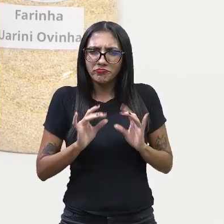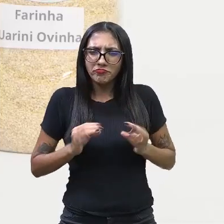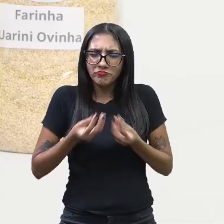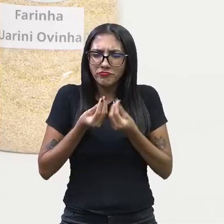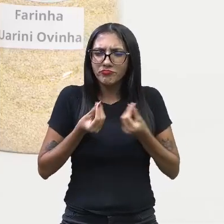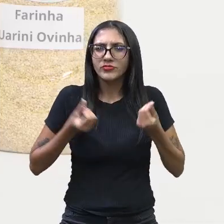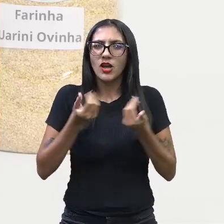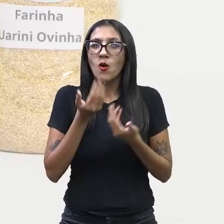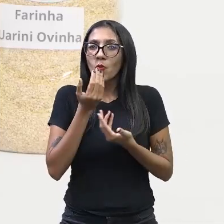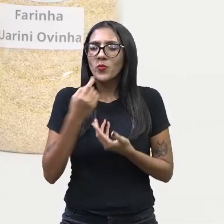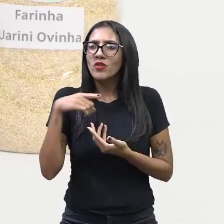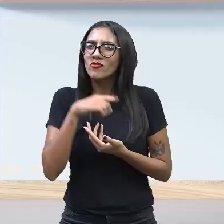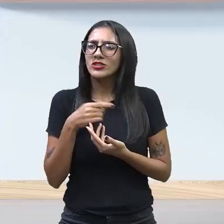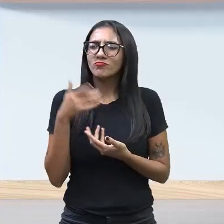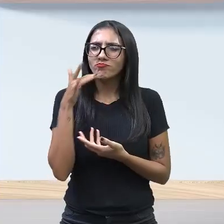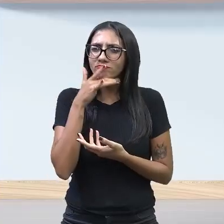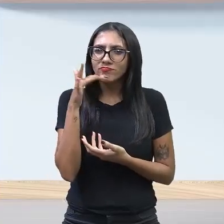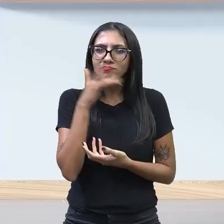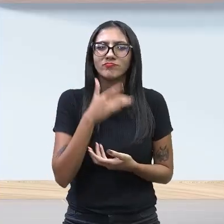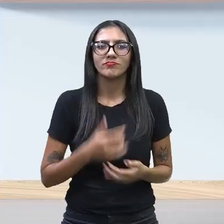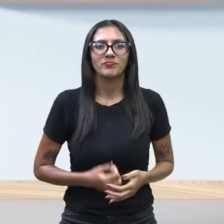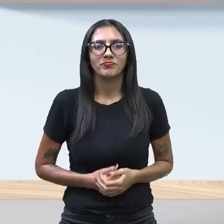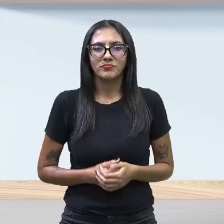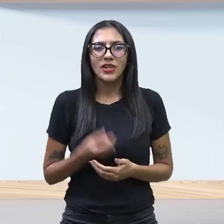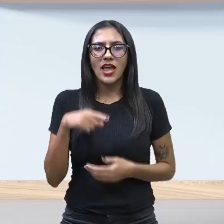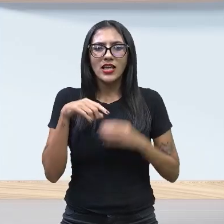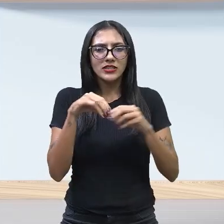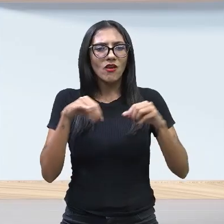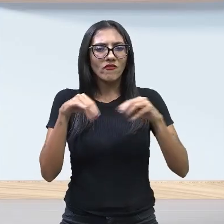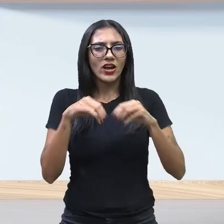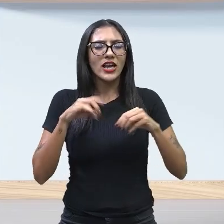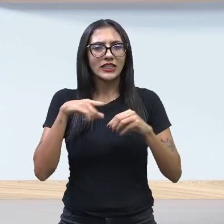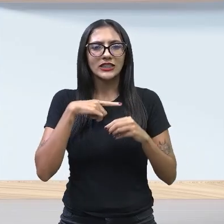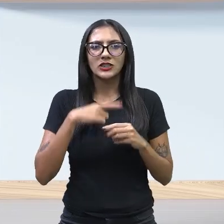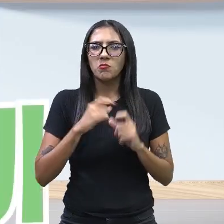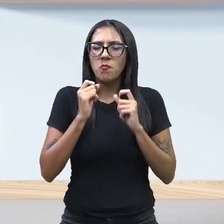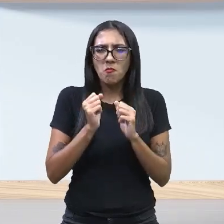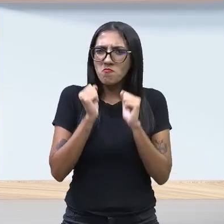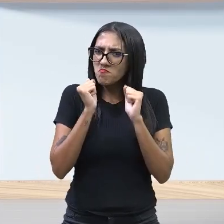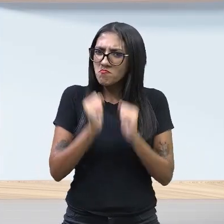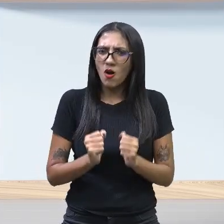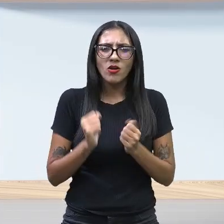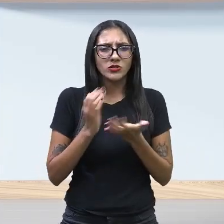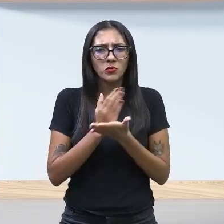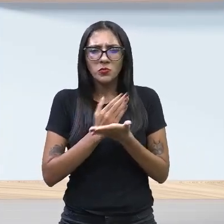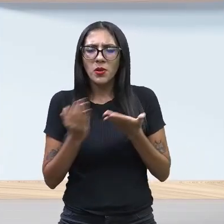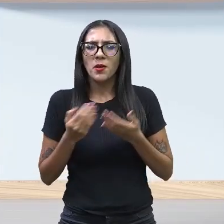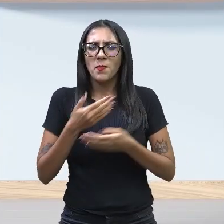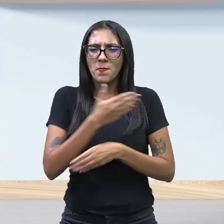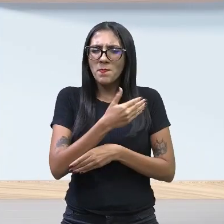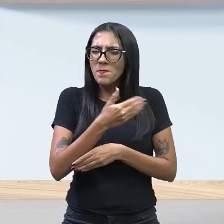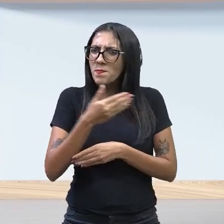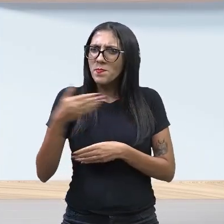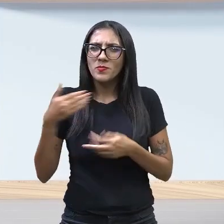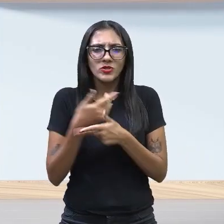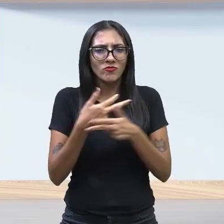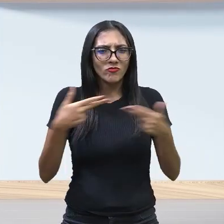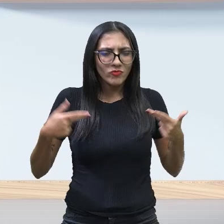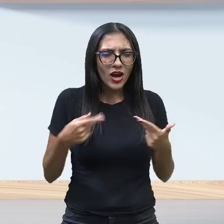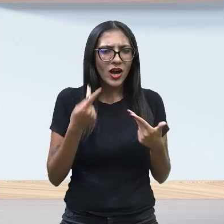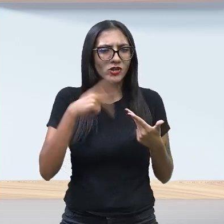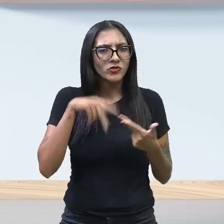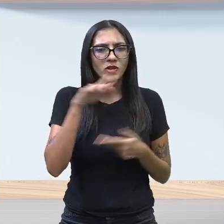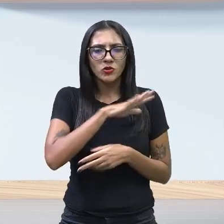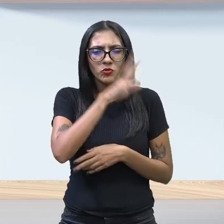sua comida mais saborosa. A farinha até o tucupi pode ser consumida com tambaqui, jaraqui,